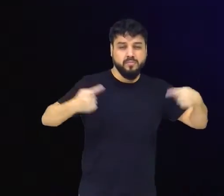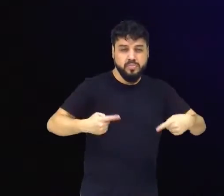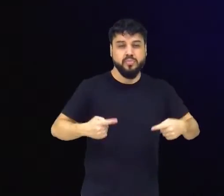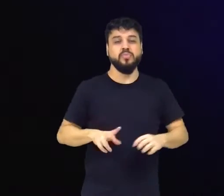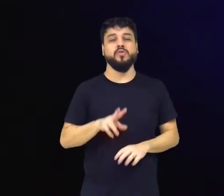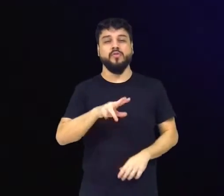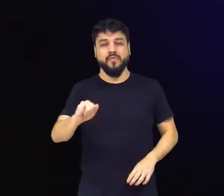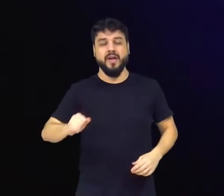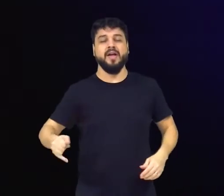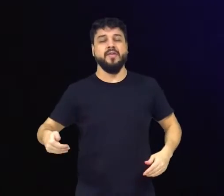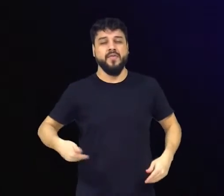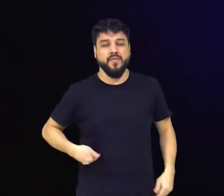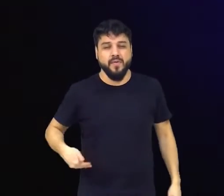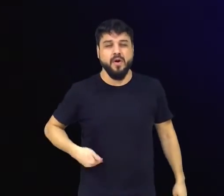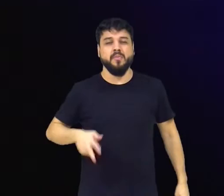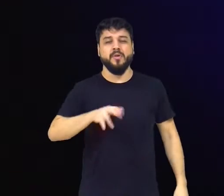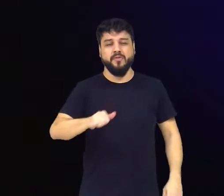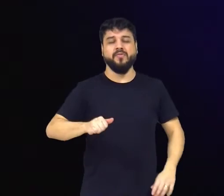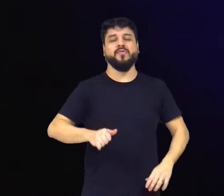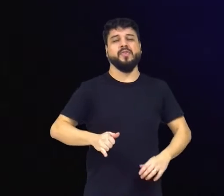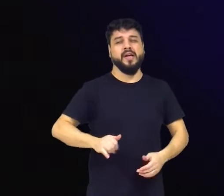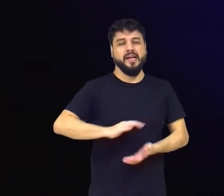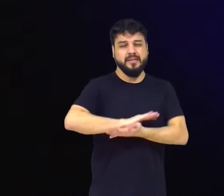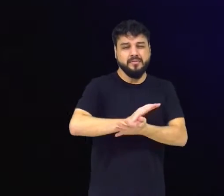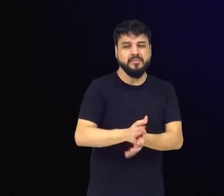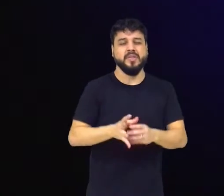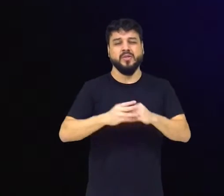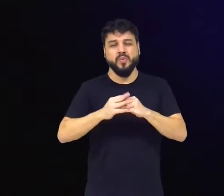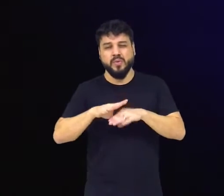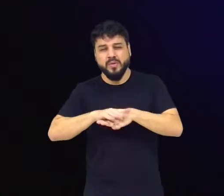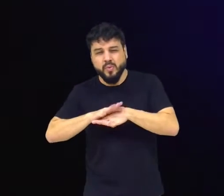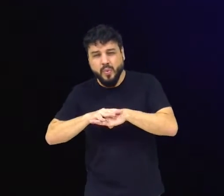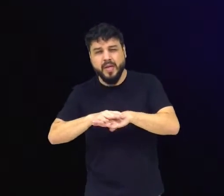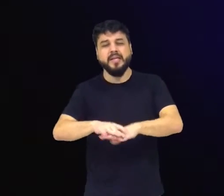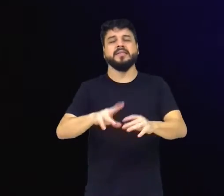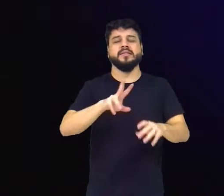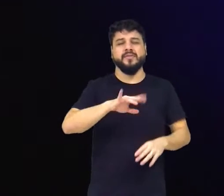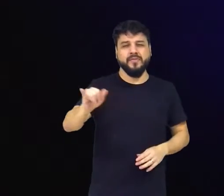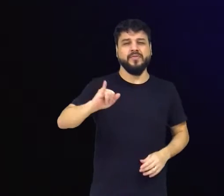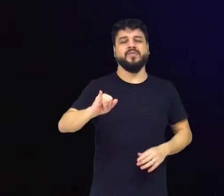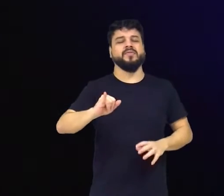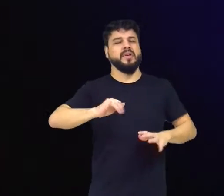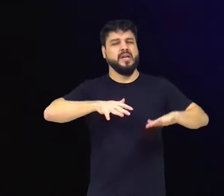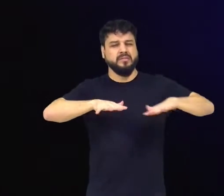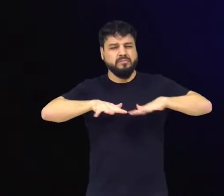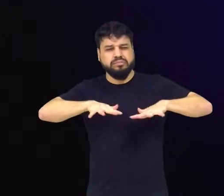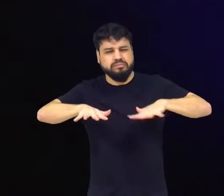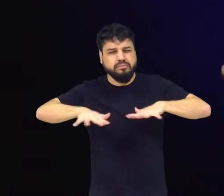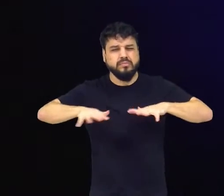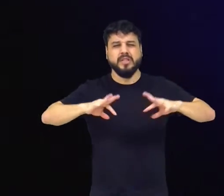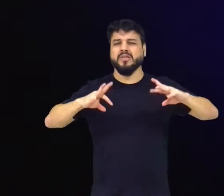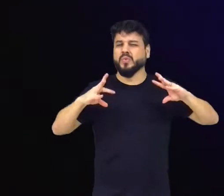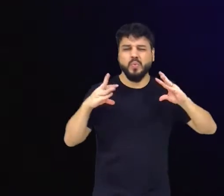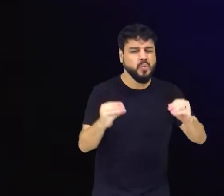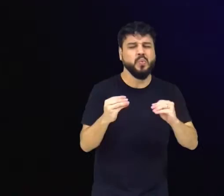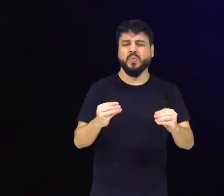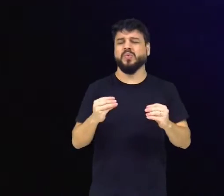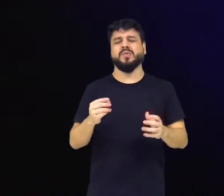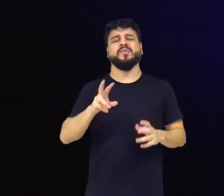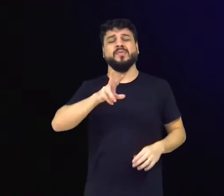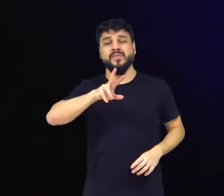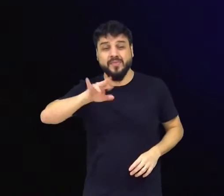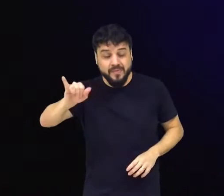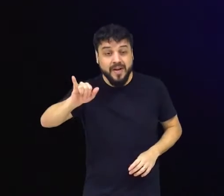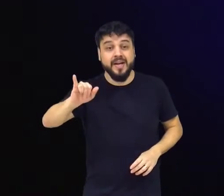e terremotos em vários lugares. Amados irmãos, não podemos deixar de entender o sinal de Deus para as nossas